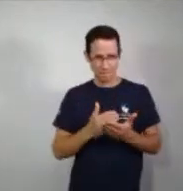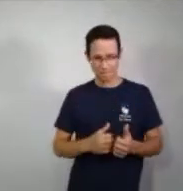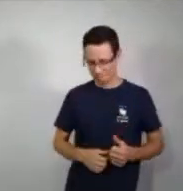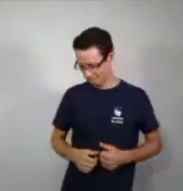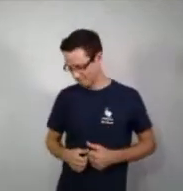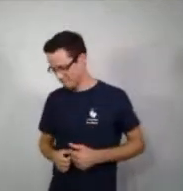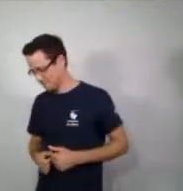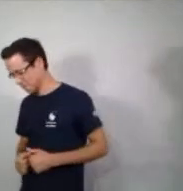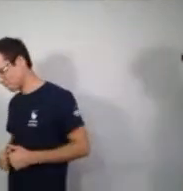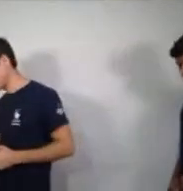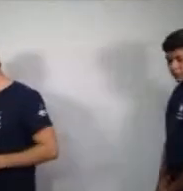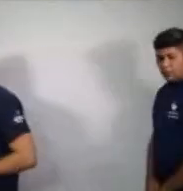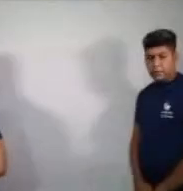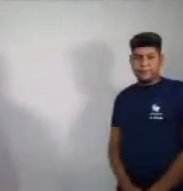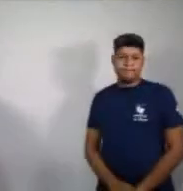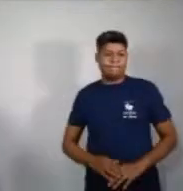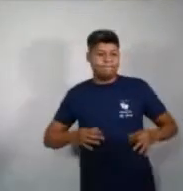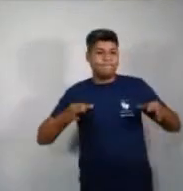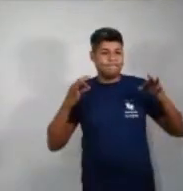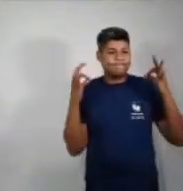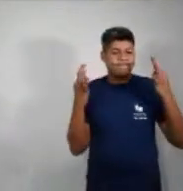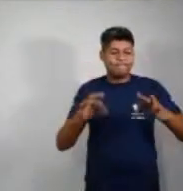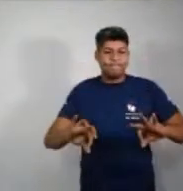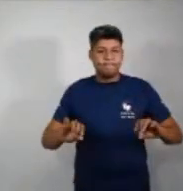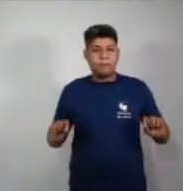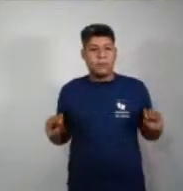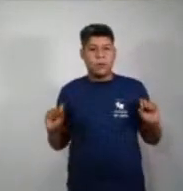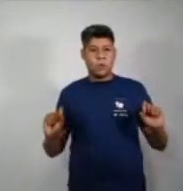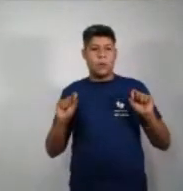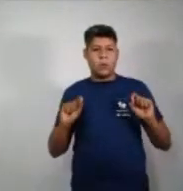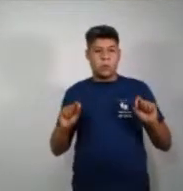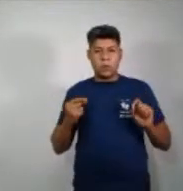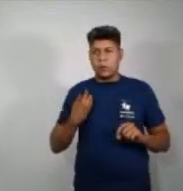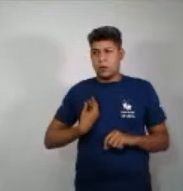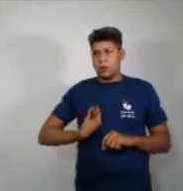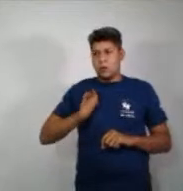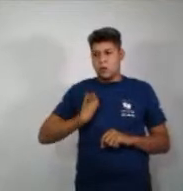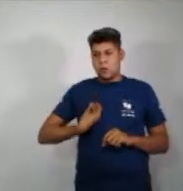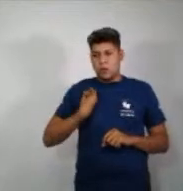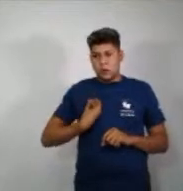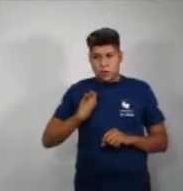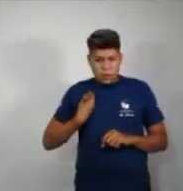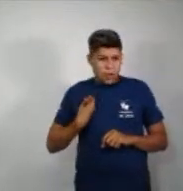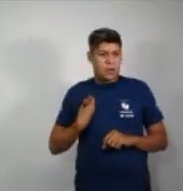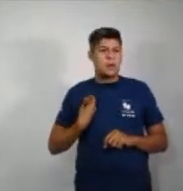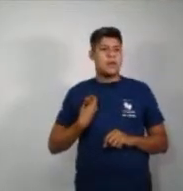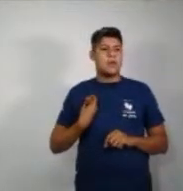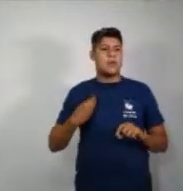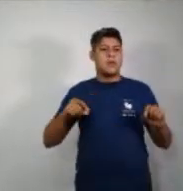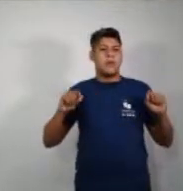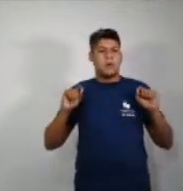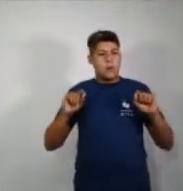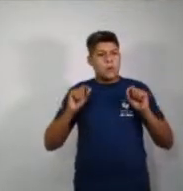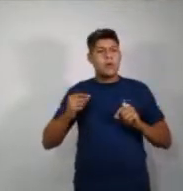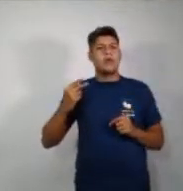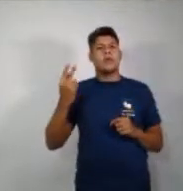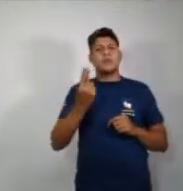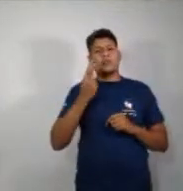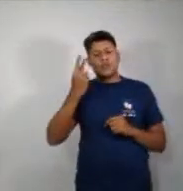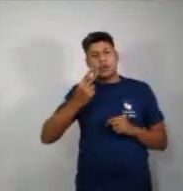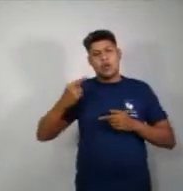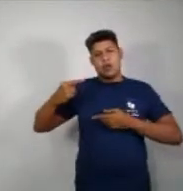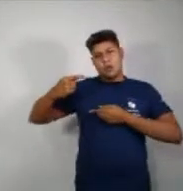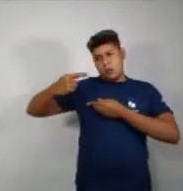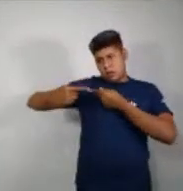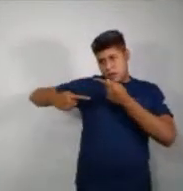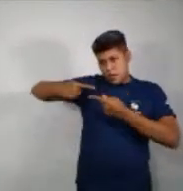exato. É. Não, realmente essa questão da herança é que é uma história cíclica, né? Porque